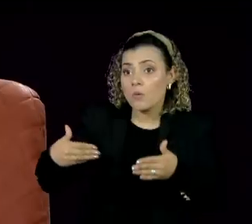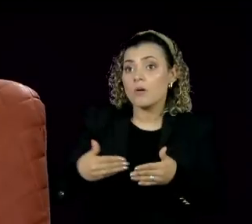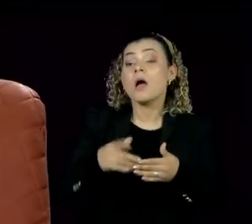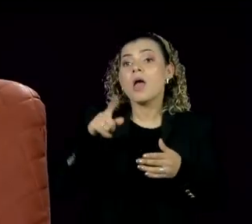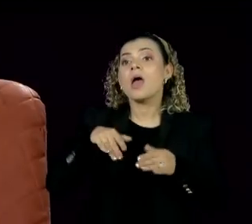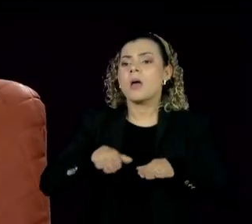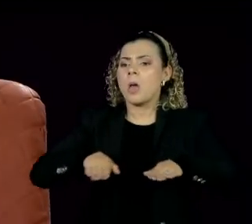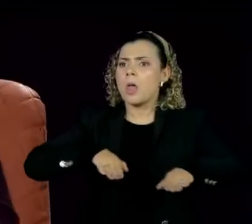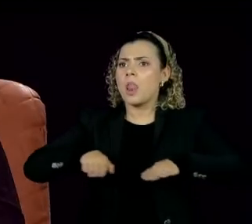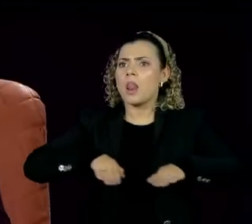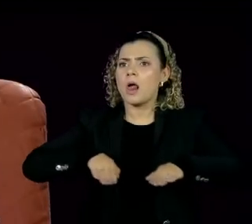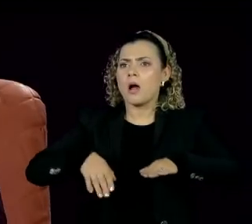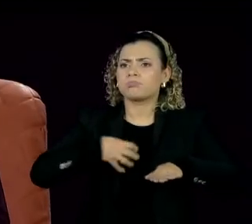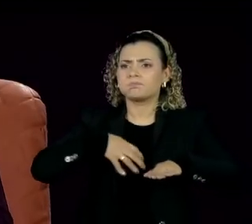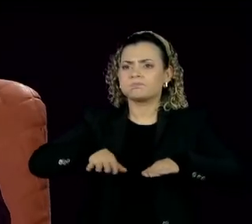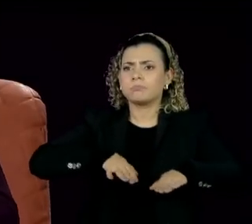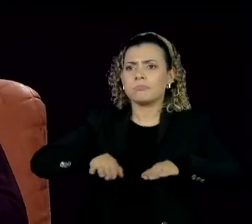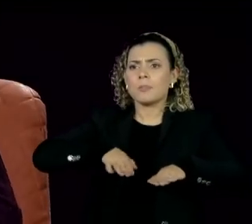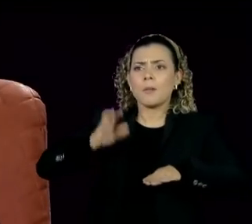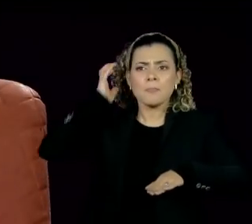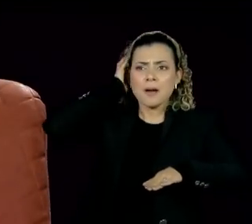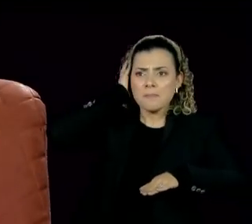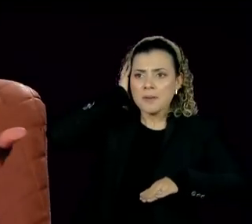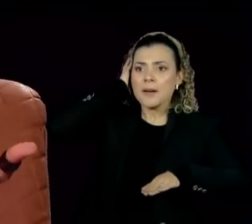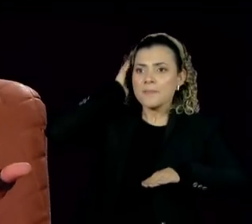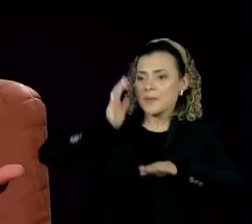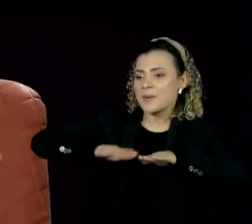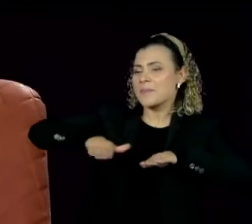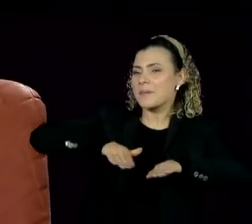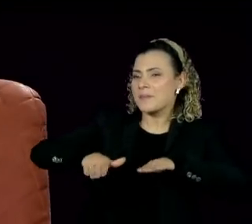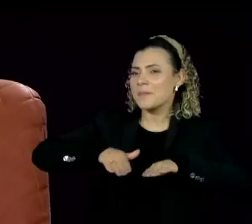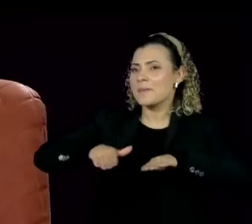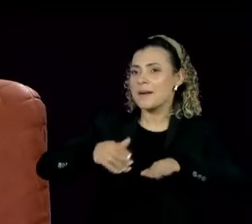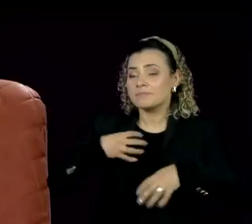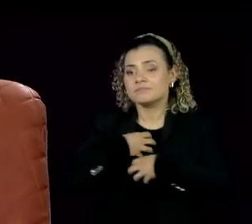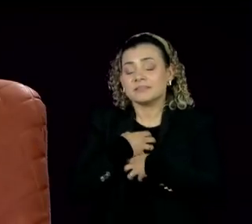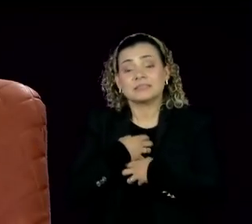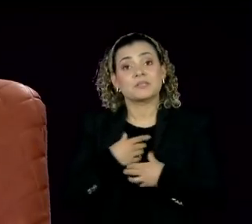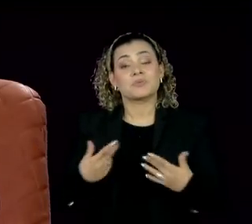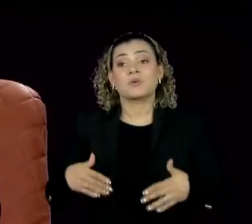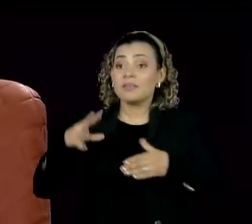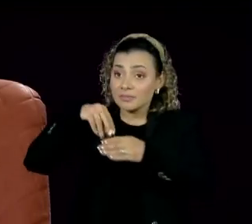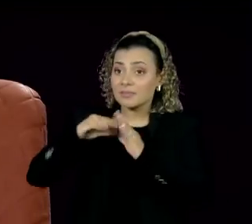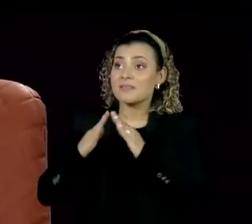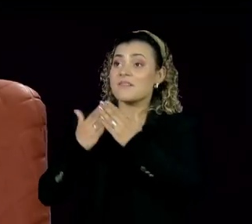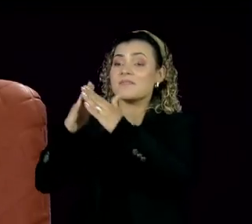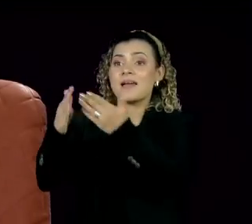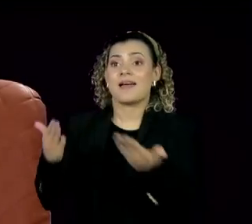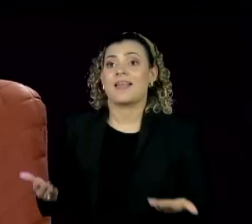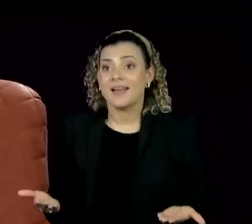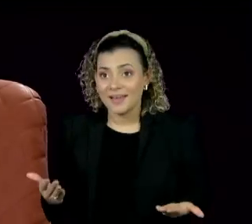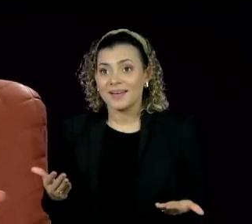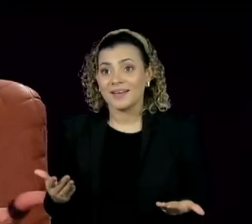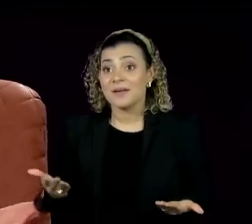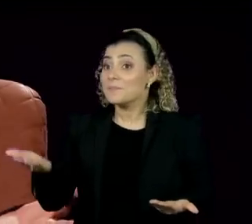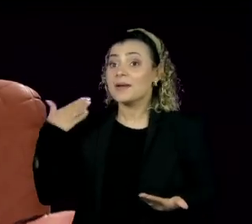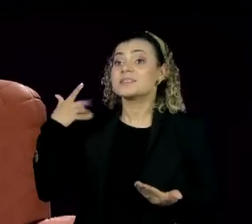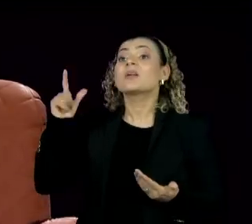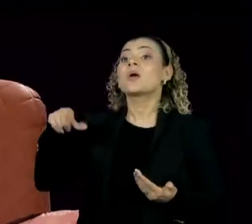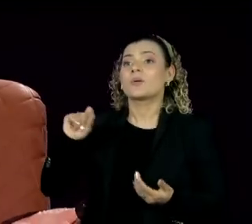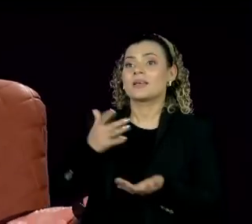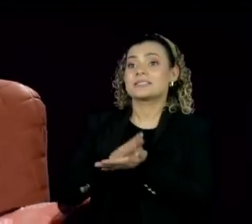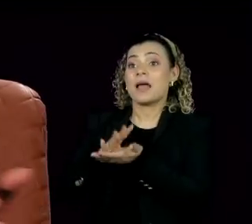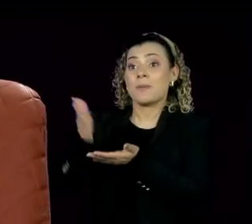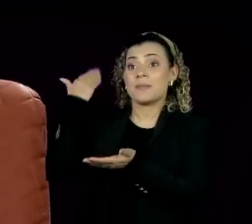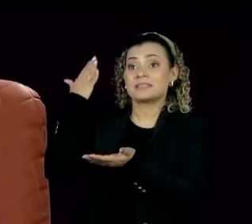com beats, né, eram os caras produzindo beats e fazendo música eletrônica no meio da favela, que era anteriormente um reduto do